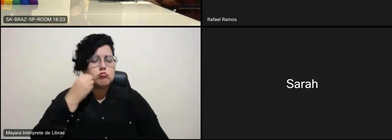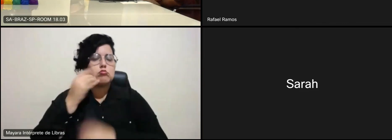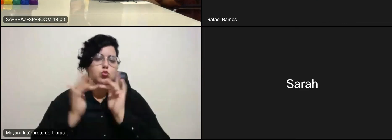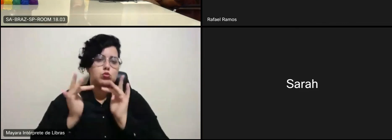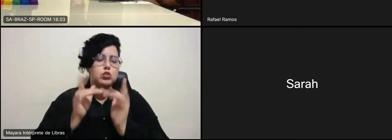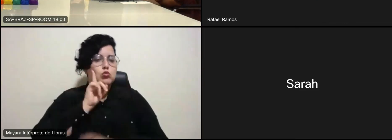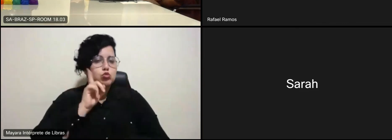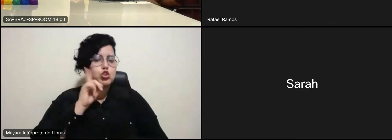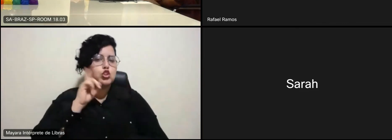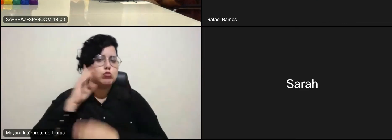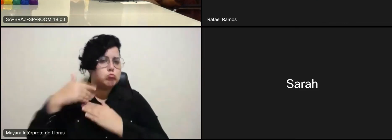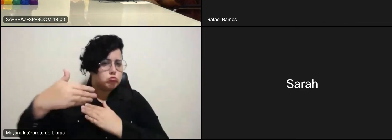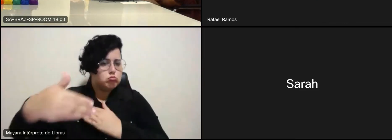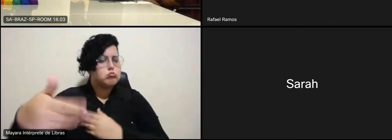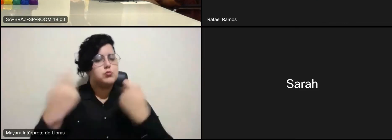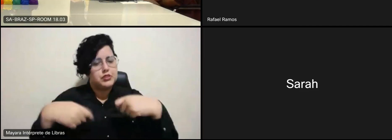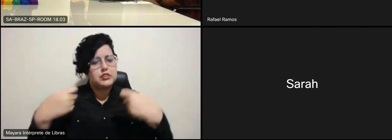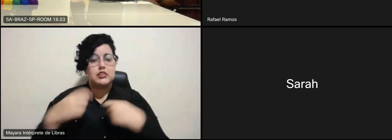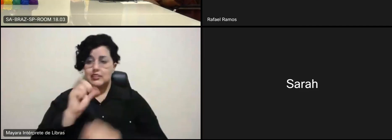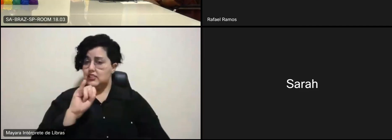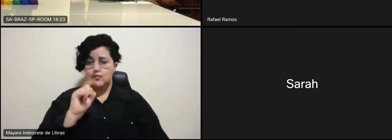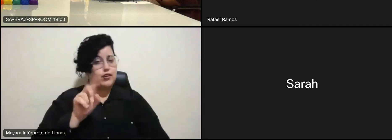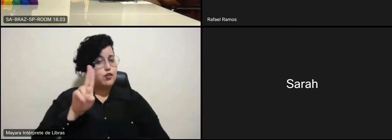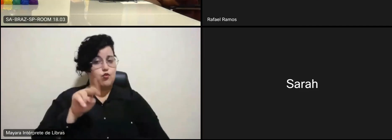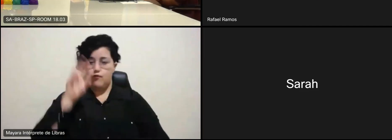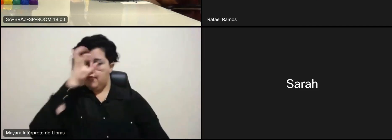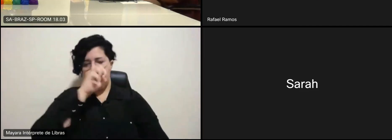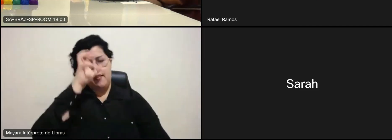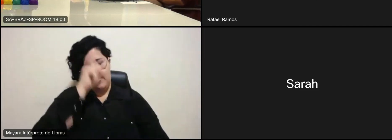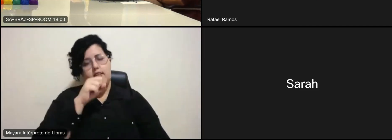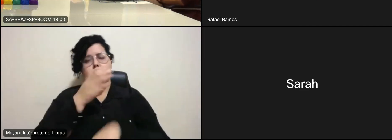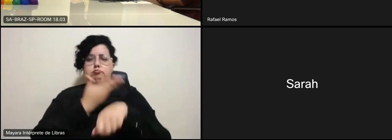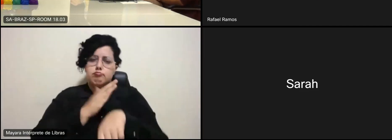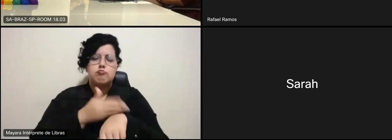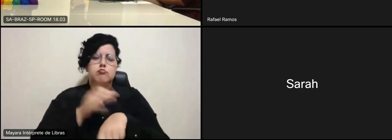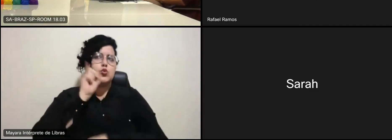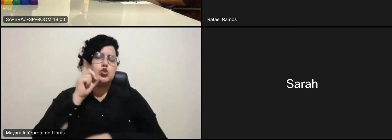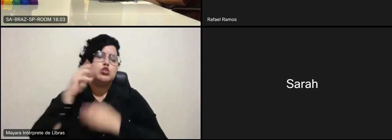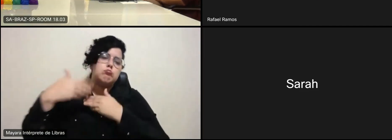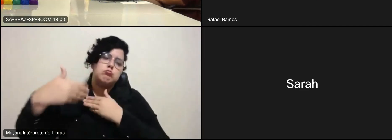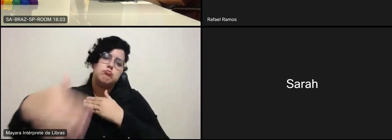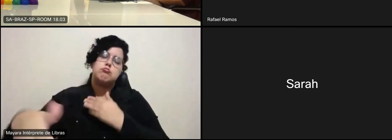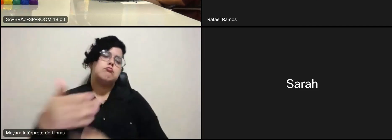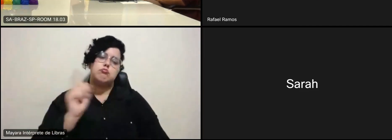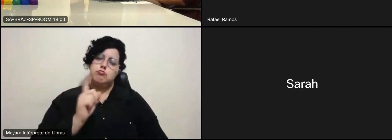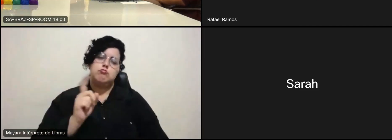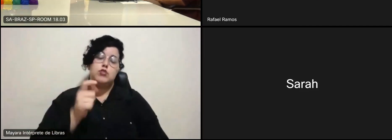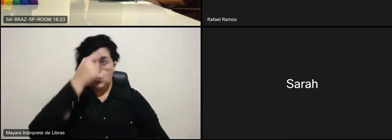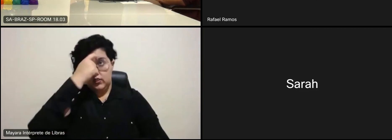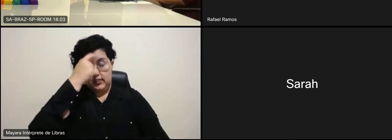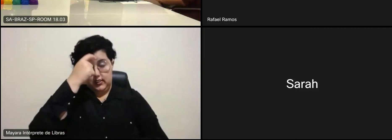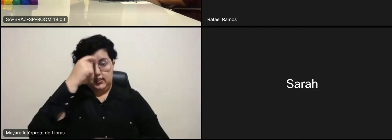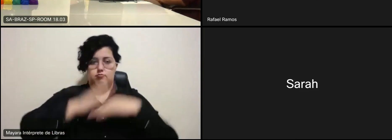não conviver com isso, a gente não vai aprender, a gente não vai ter o treinamento, a gente não vai tirar os viés que a gente tem. Então, acho